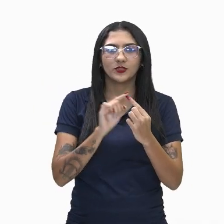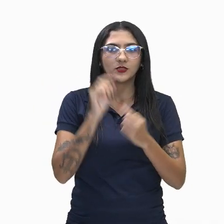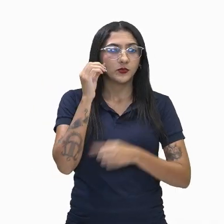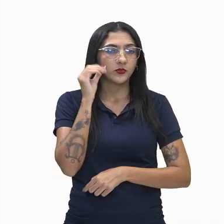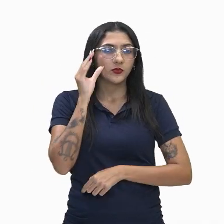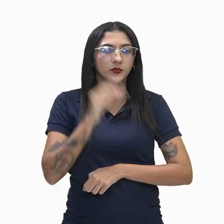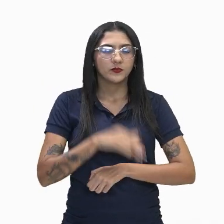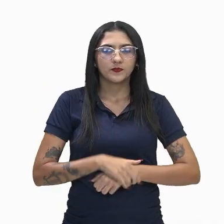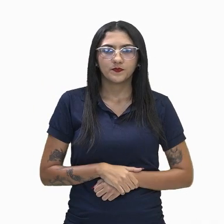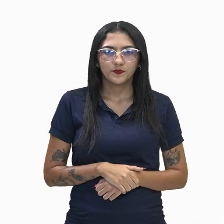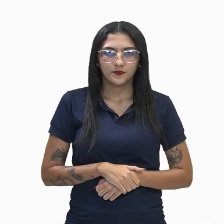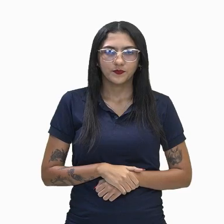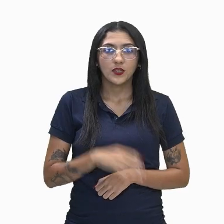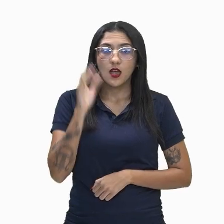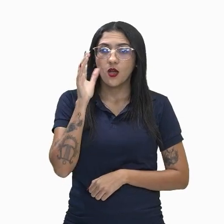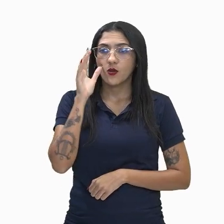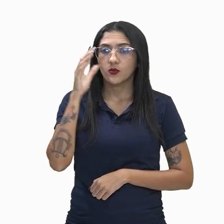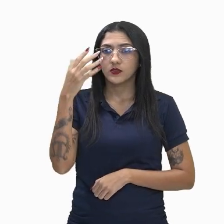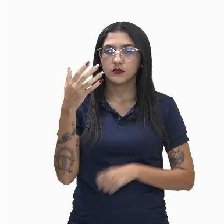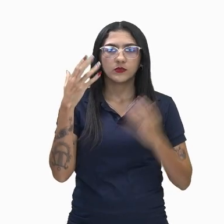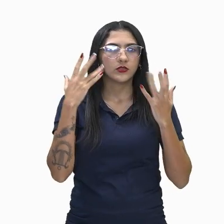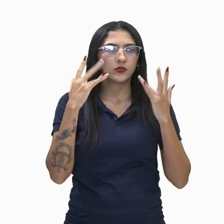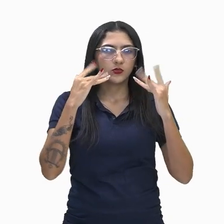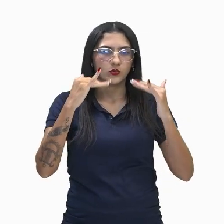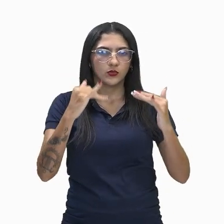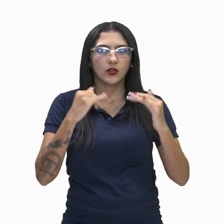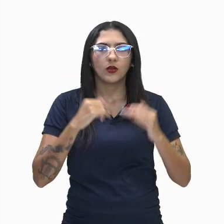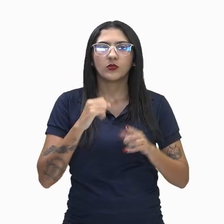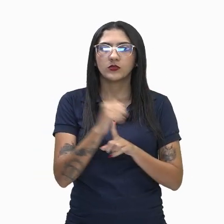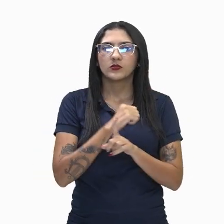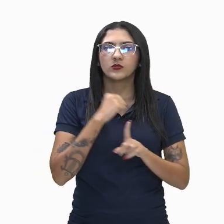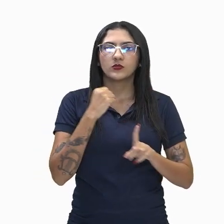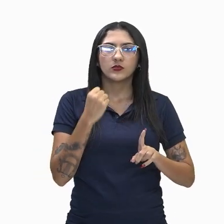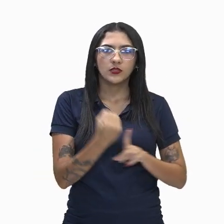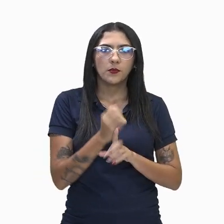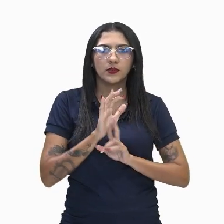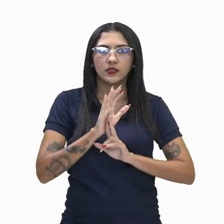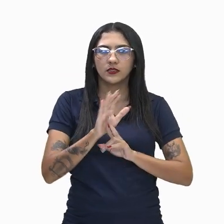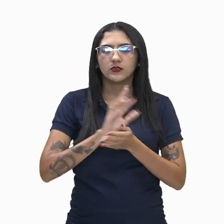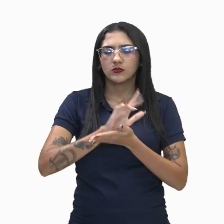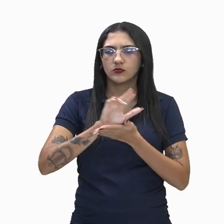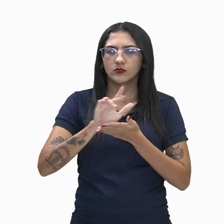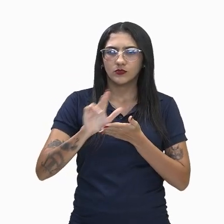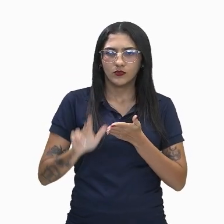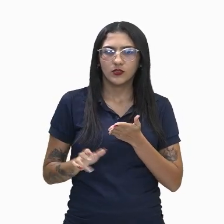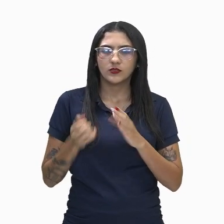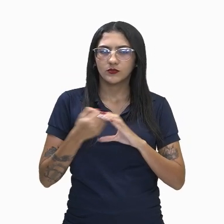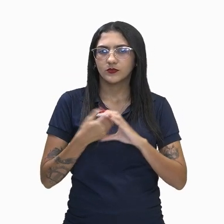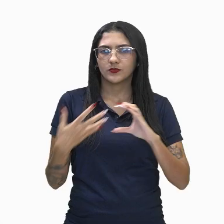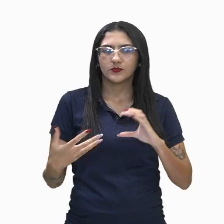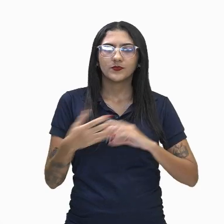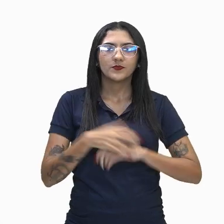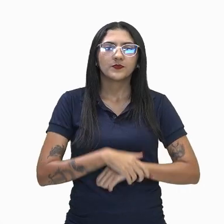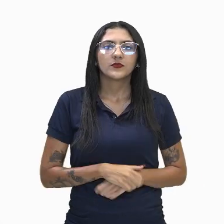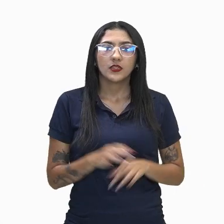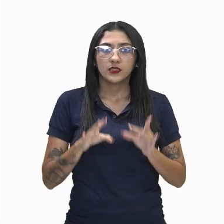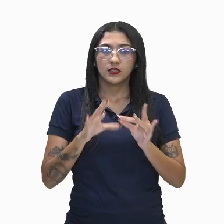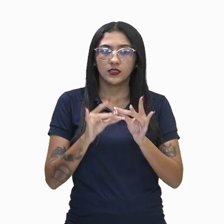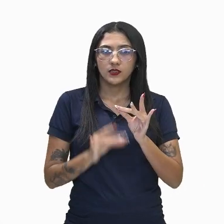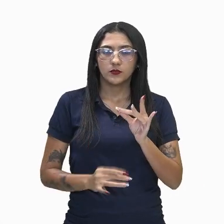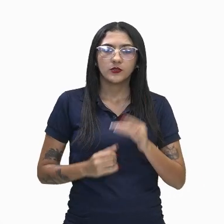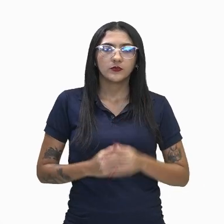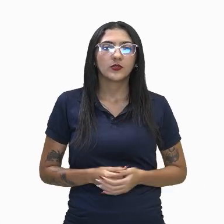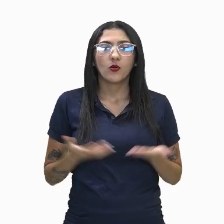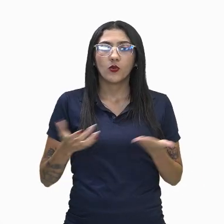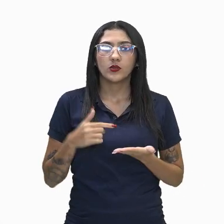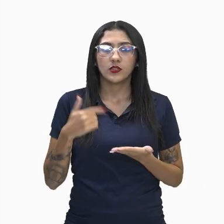de conhecimento, fenômenos naturais e sociais representados de diferentes maneiras. O detalhamento nós